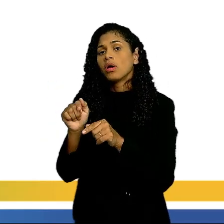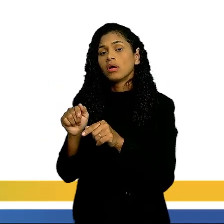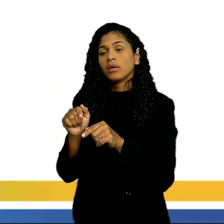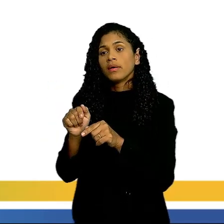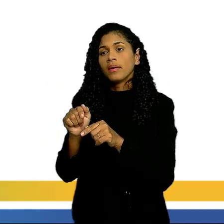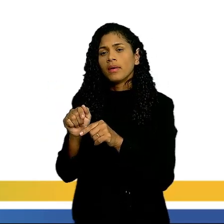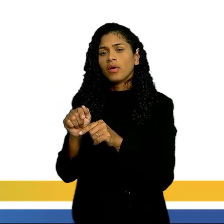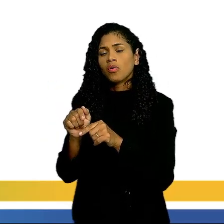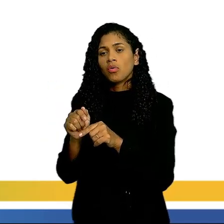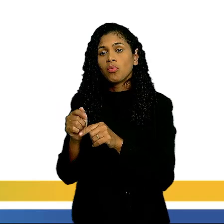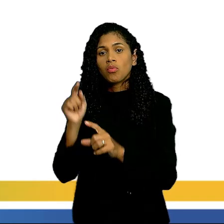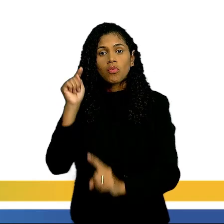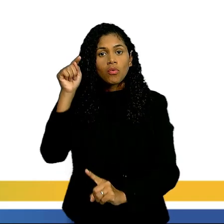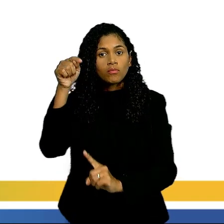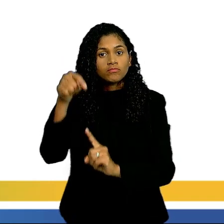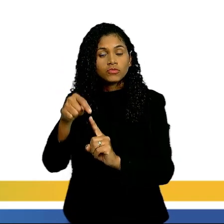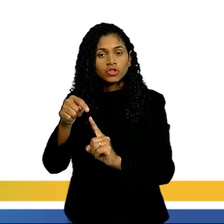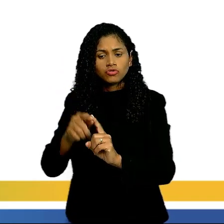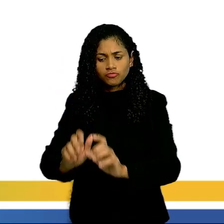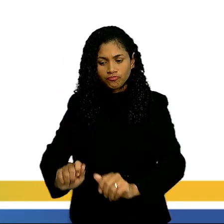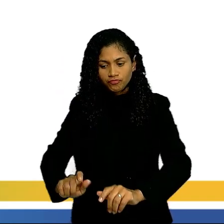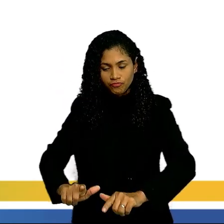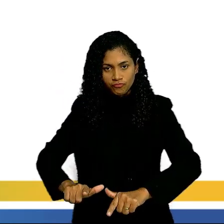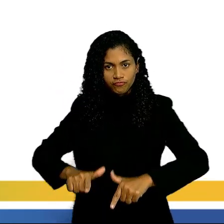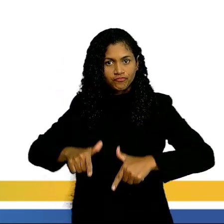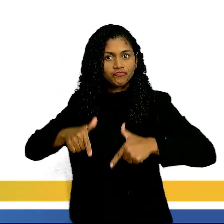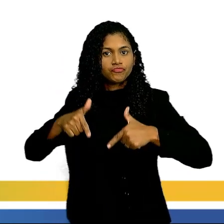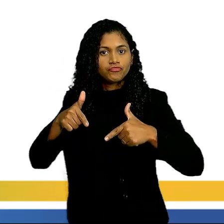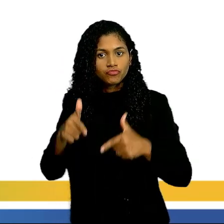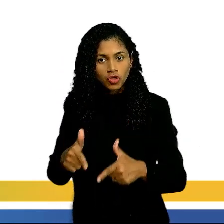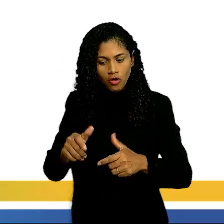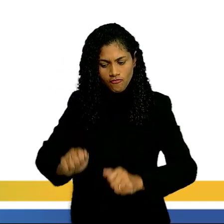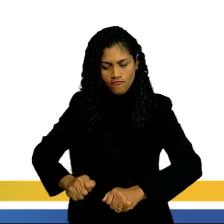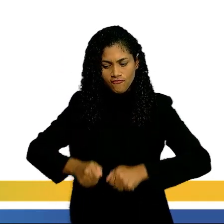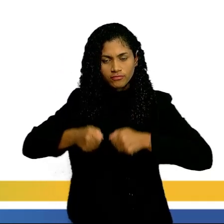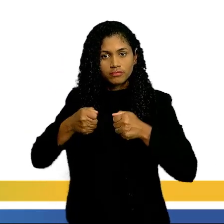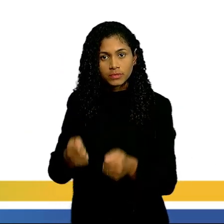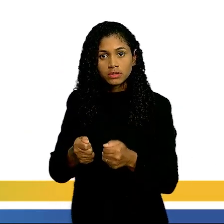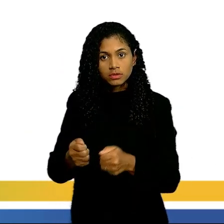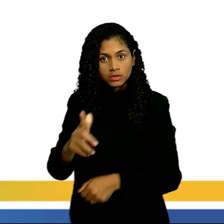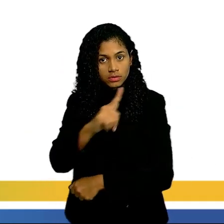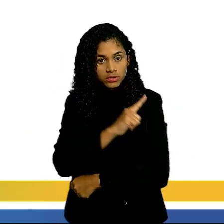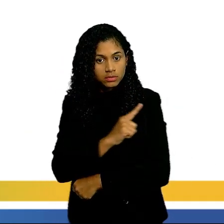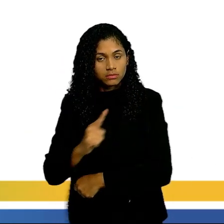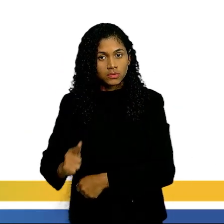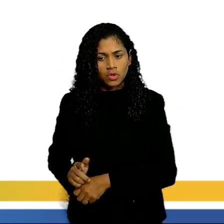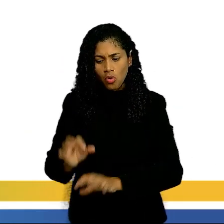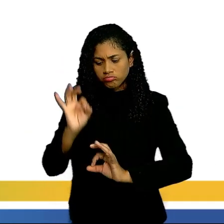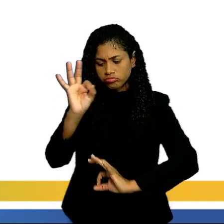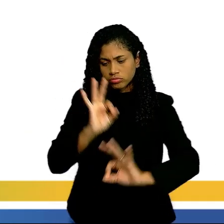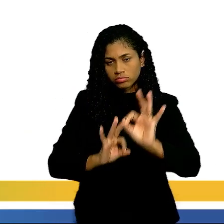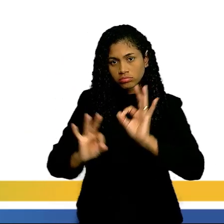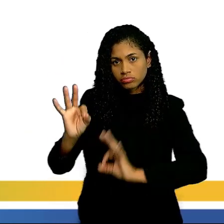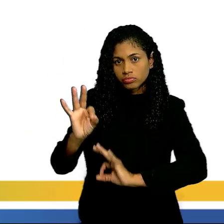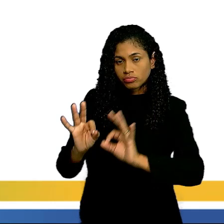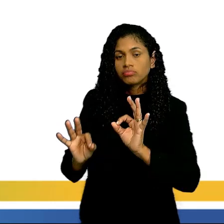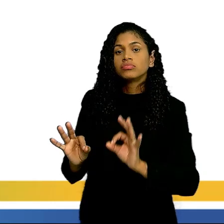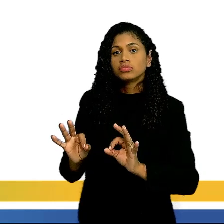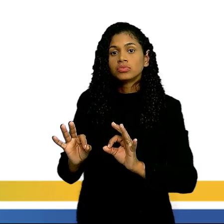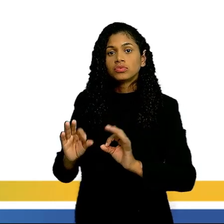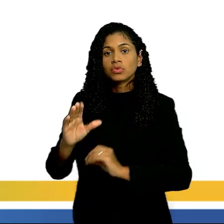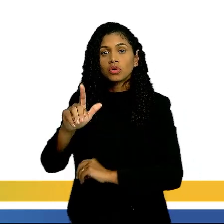para recrudescer o seu governo e para limitar as liberdades, planejando, né, um